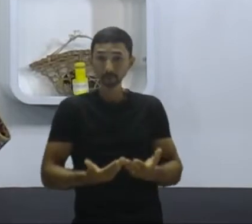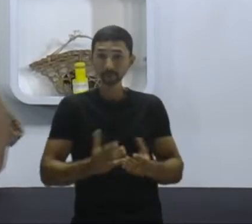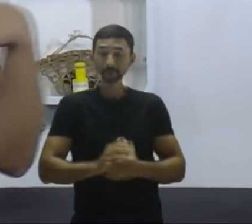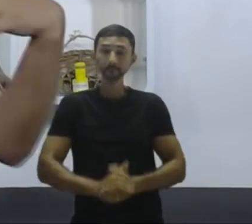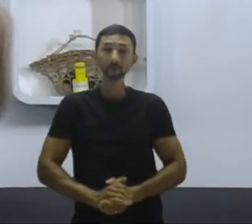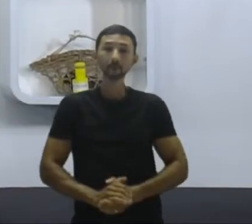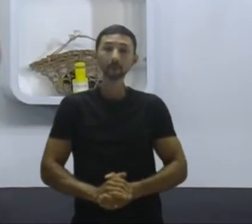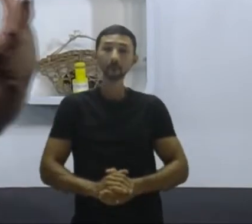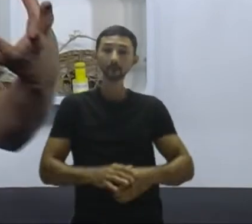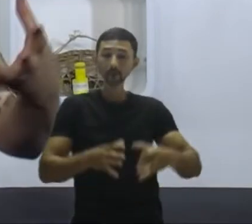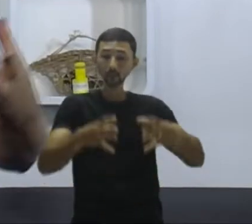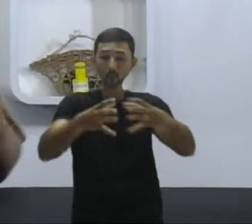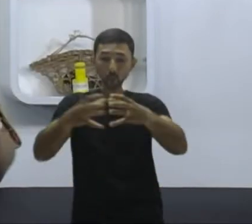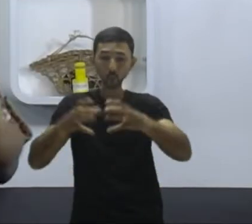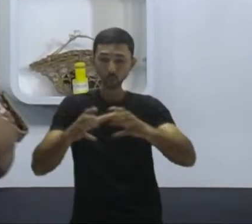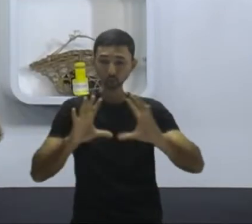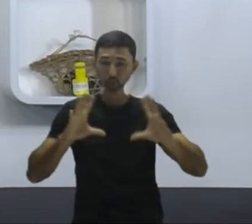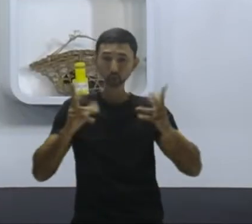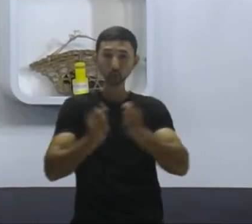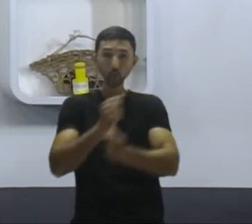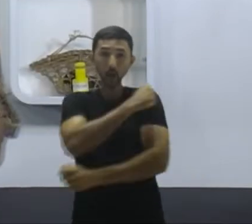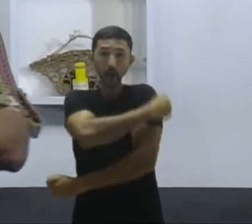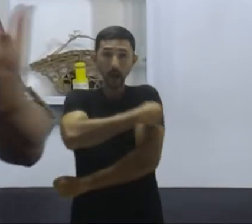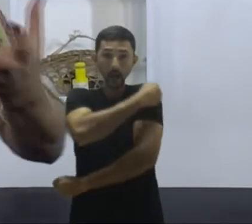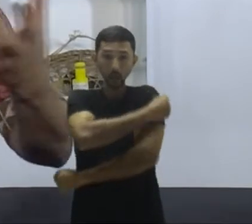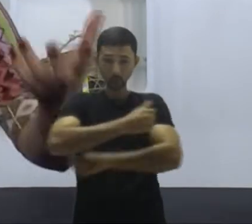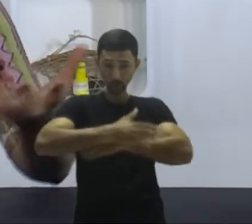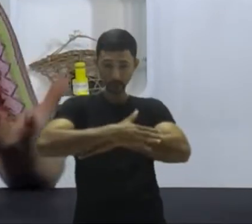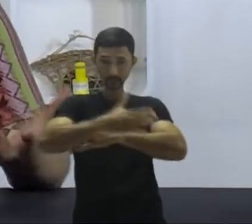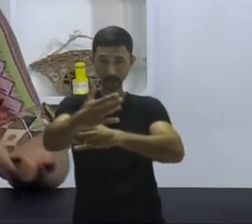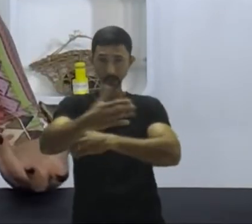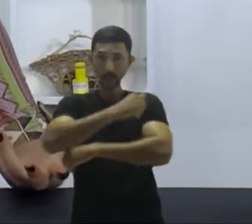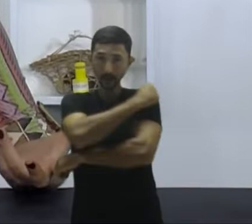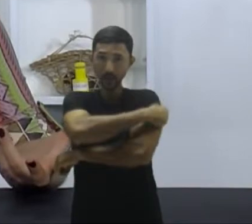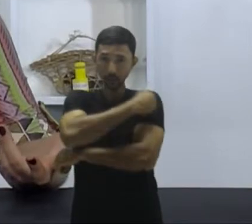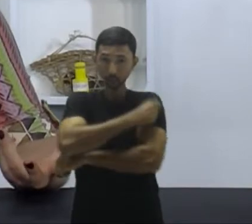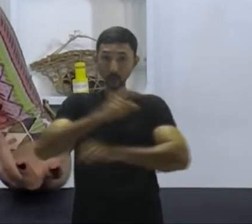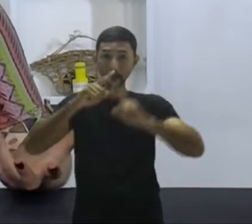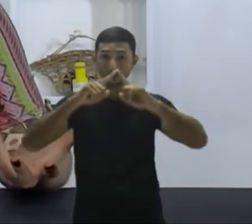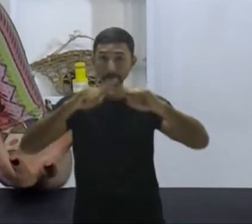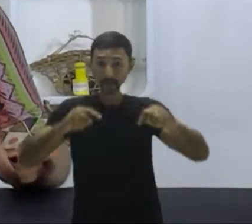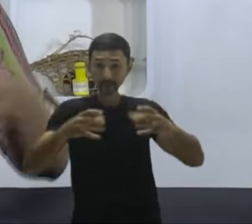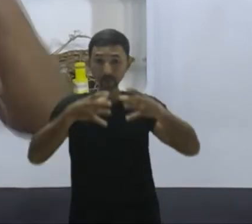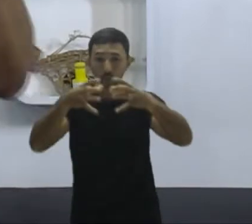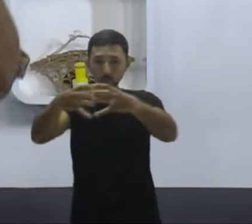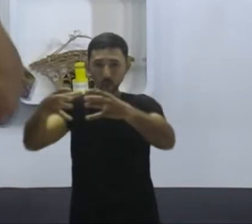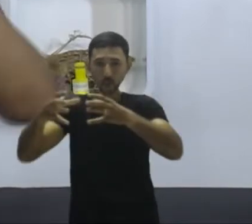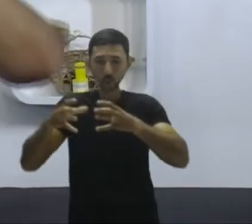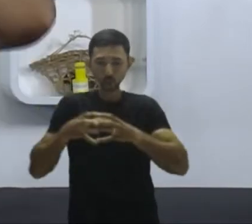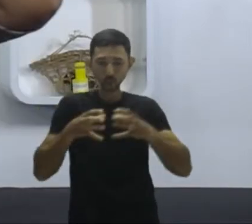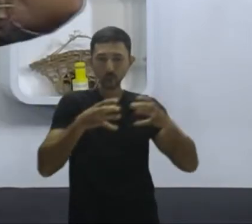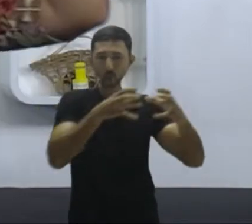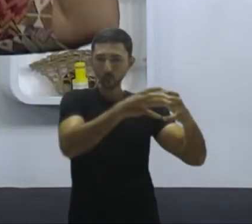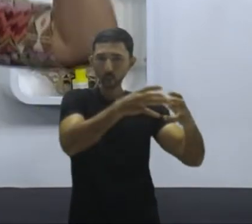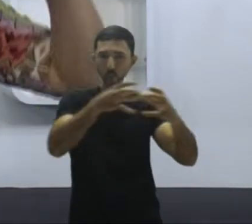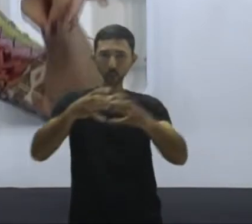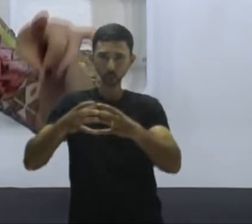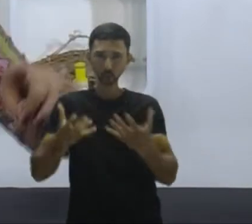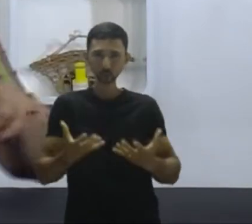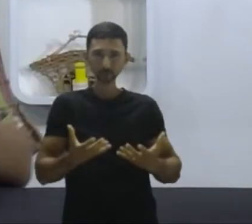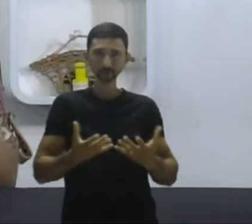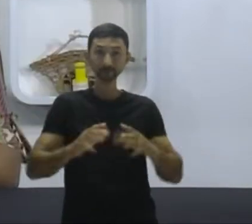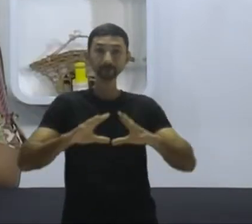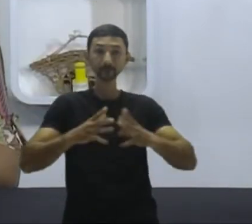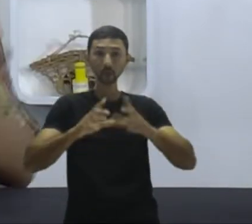Então, são todos alunos, mas dentro daquela sala desempenham diferentes funções. Então, aqui